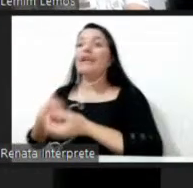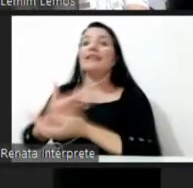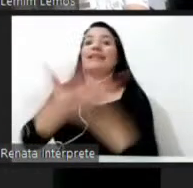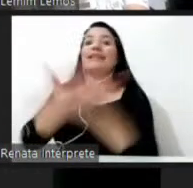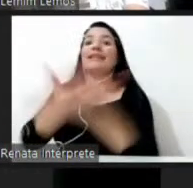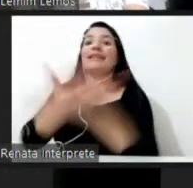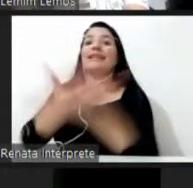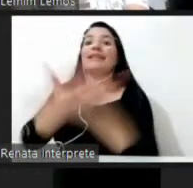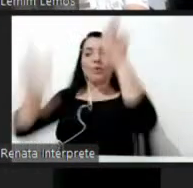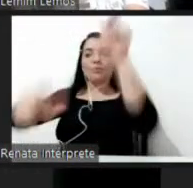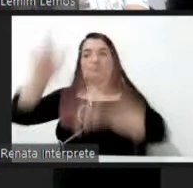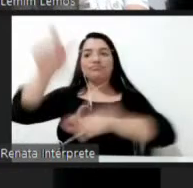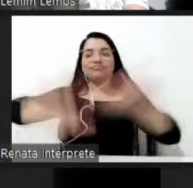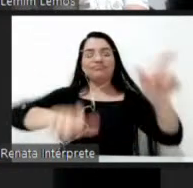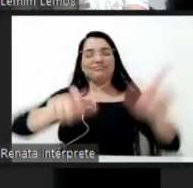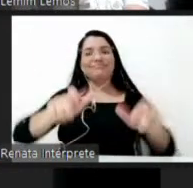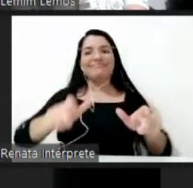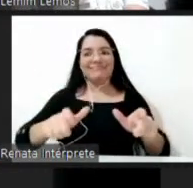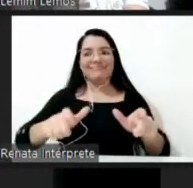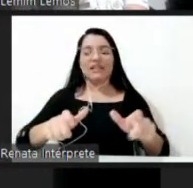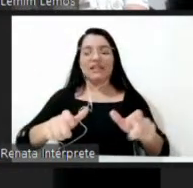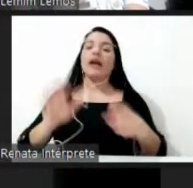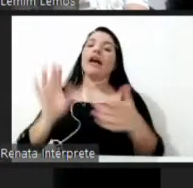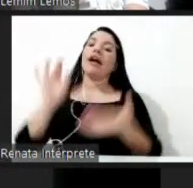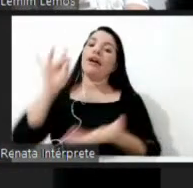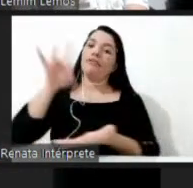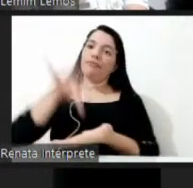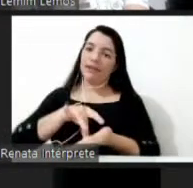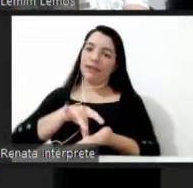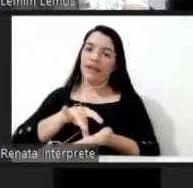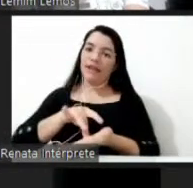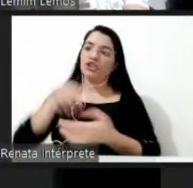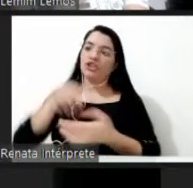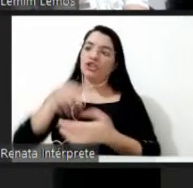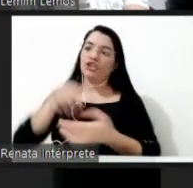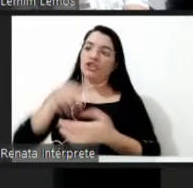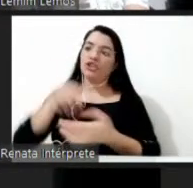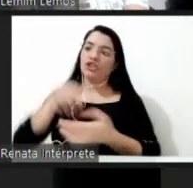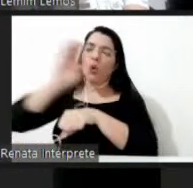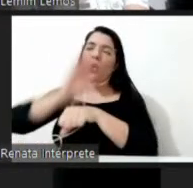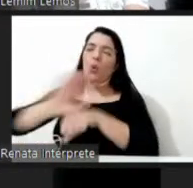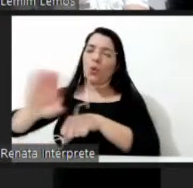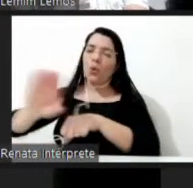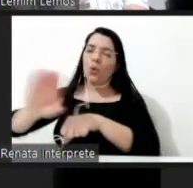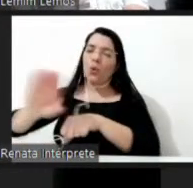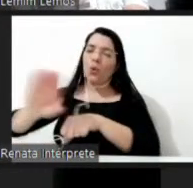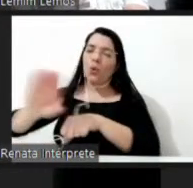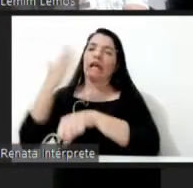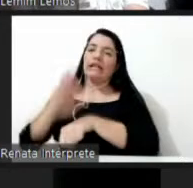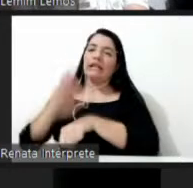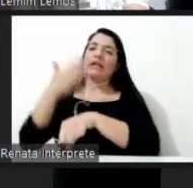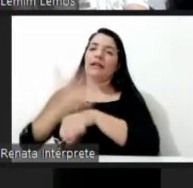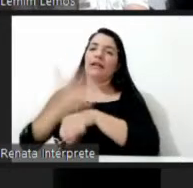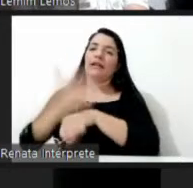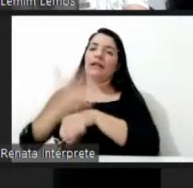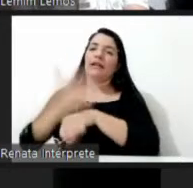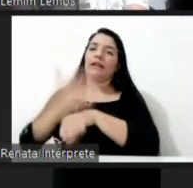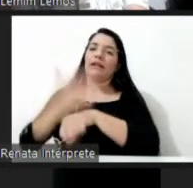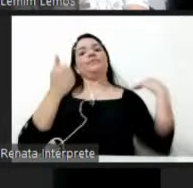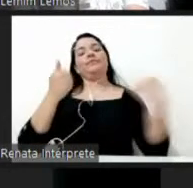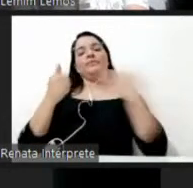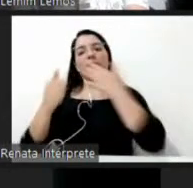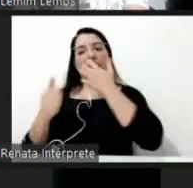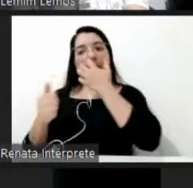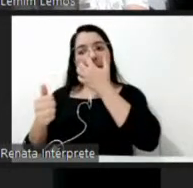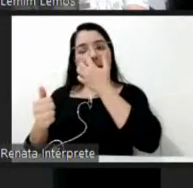Os cursos, e vários de vocês ministram o curso, aperfeiçoa. É lógico que o trabalho da Jovelina e